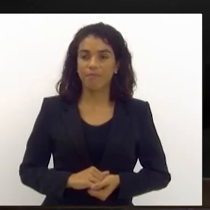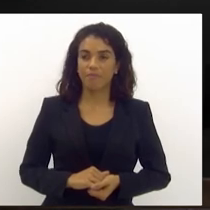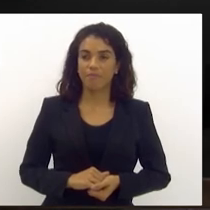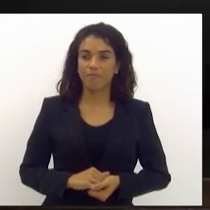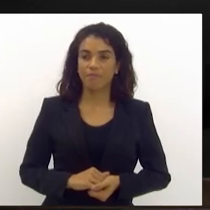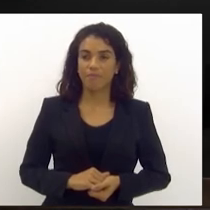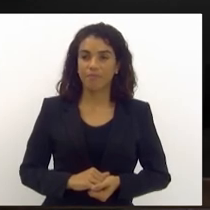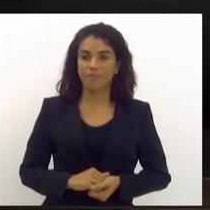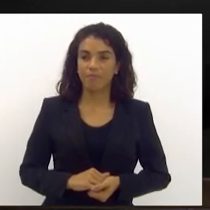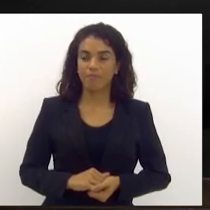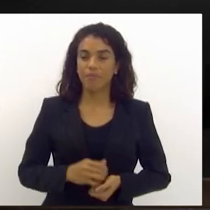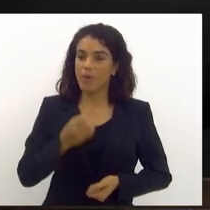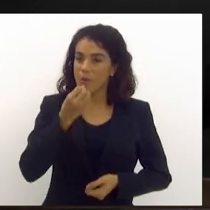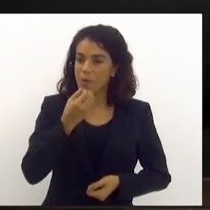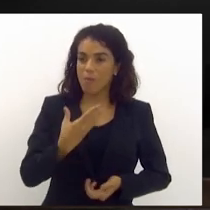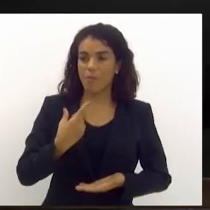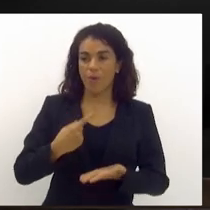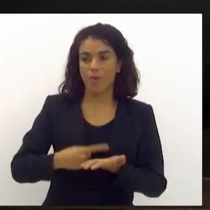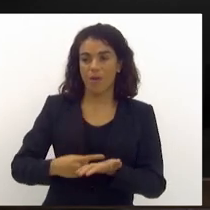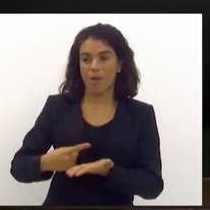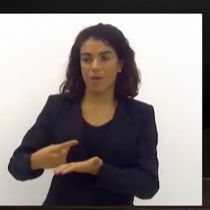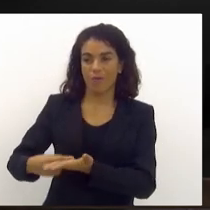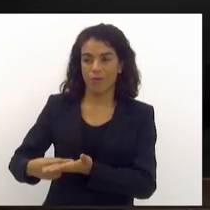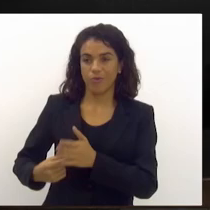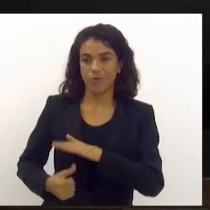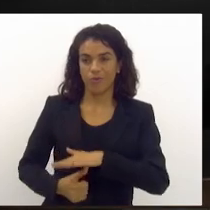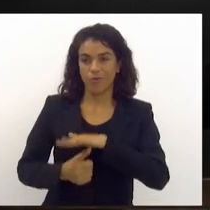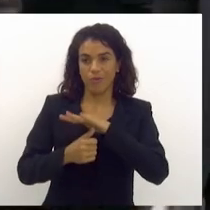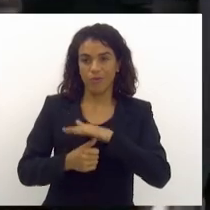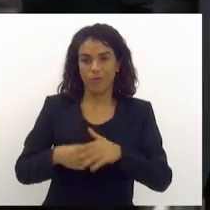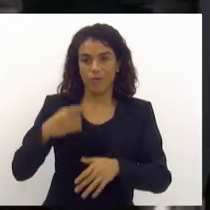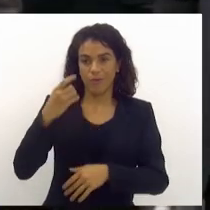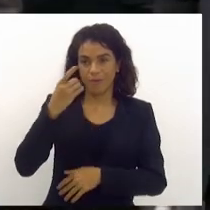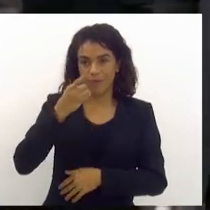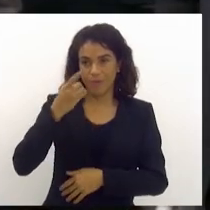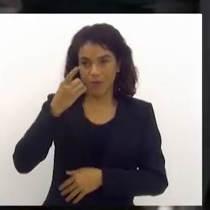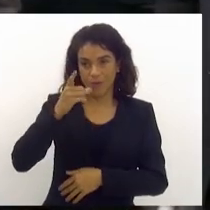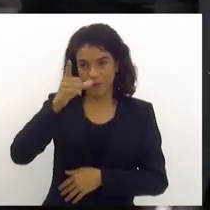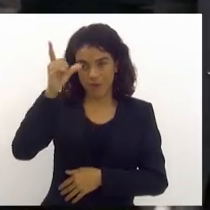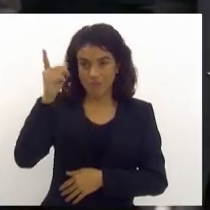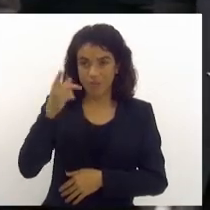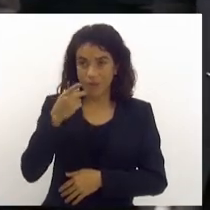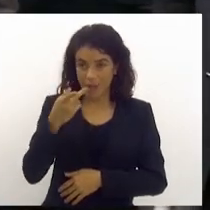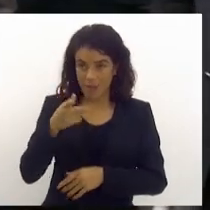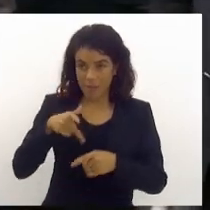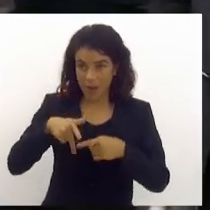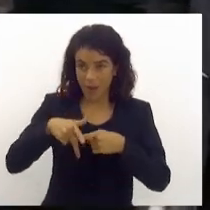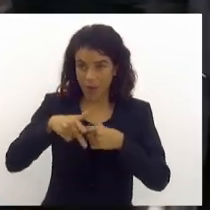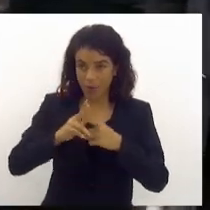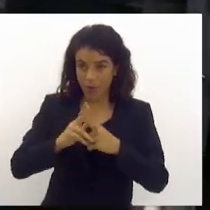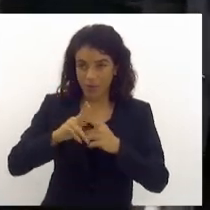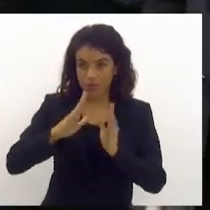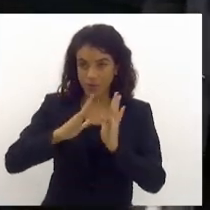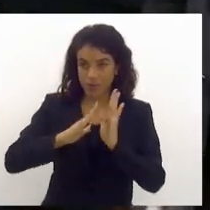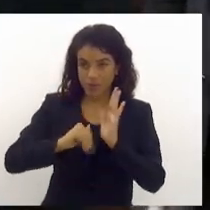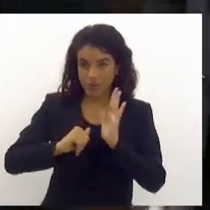Vamos provar o destaque. Por favor, um bom acordo com o nosso líder, Luiz Paulo. Na verdade, Vossa Excelência quer que eu corrija o meu parecer para